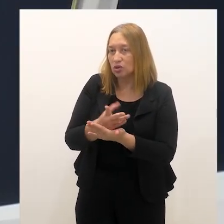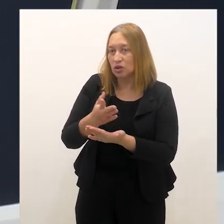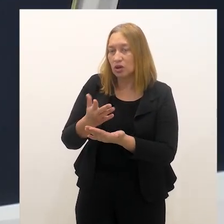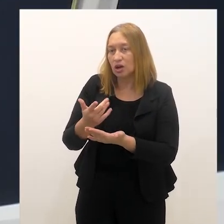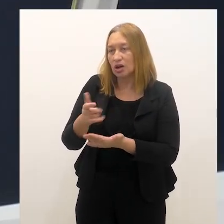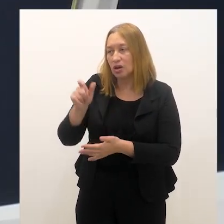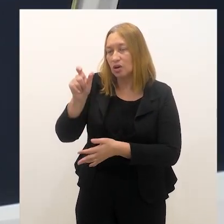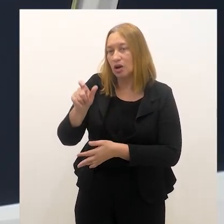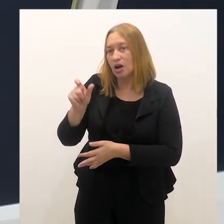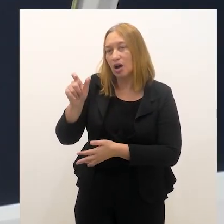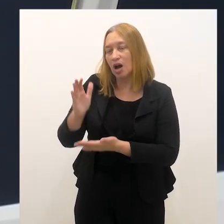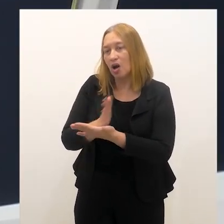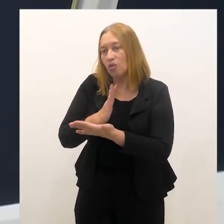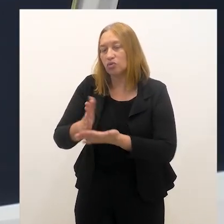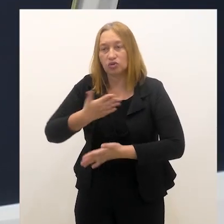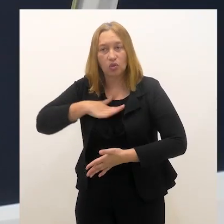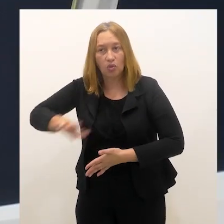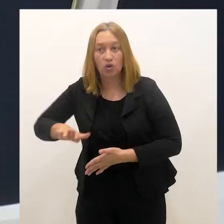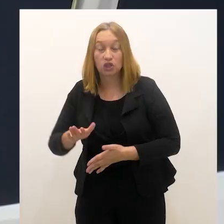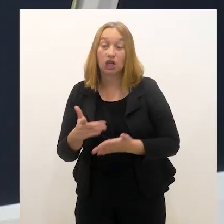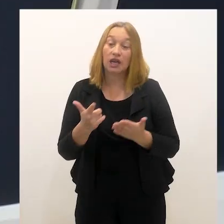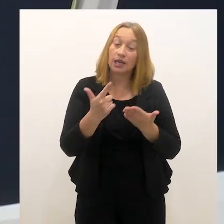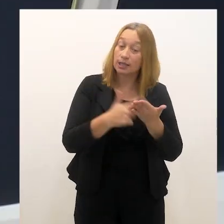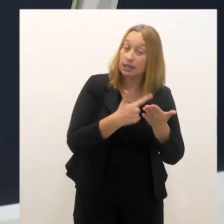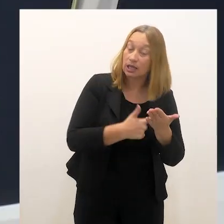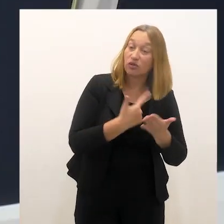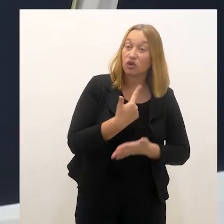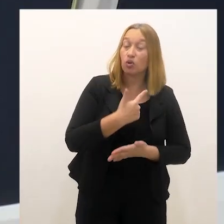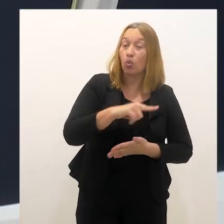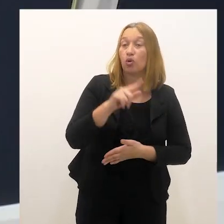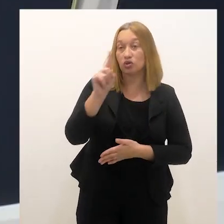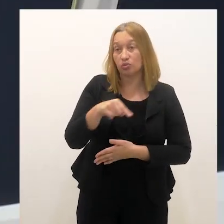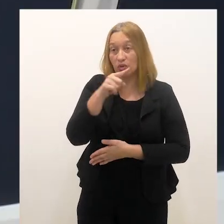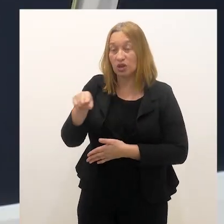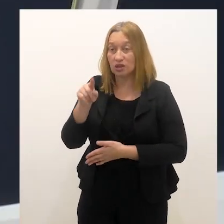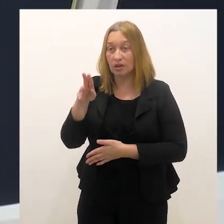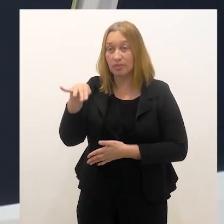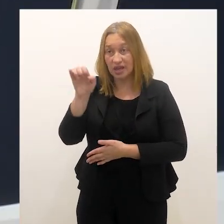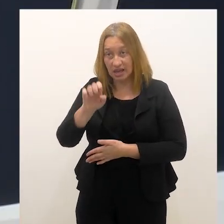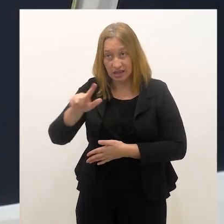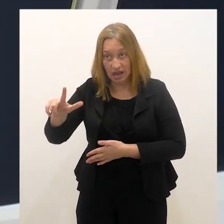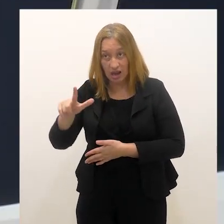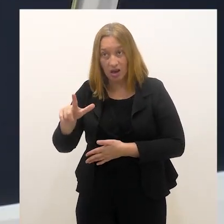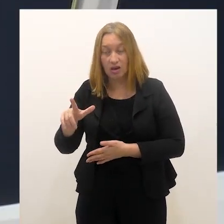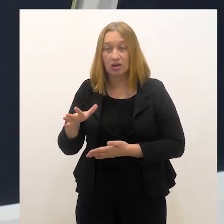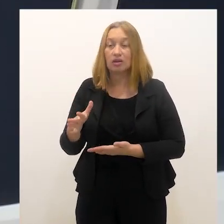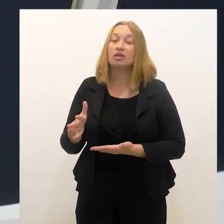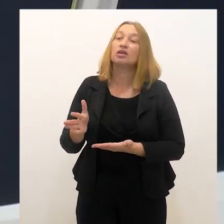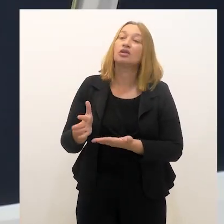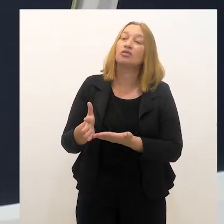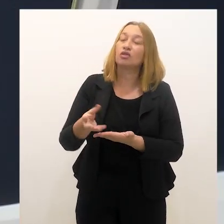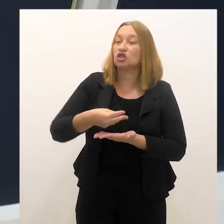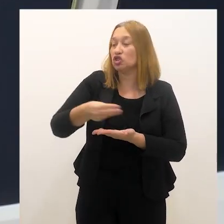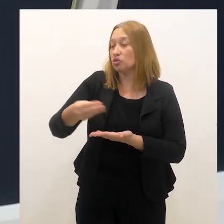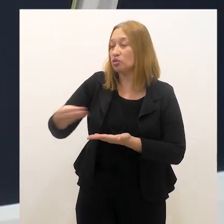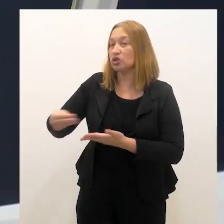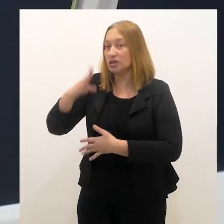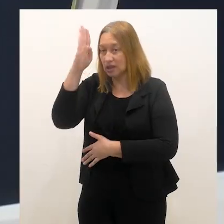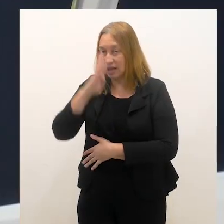esse livro, né, e tantos outros que foram proibidos naquela Bienal e que foram distribuídos de